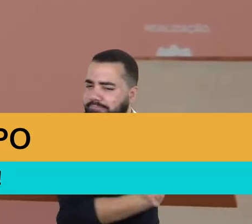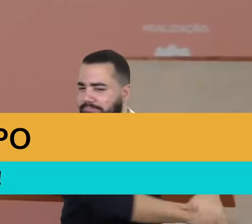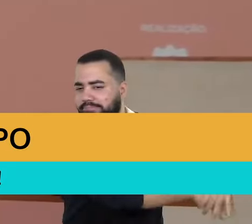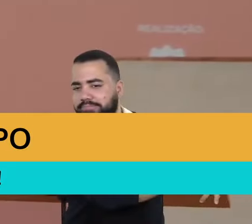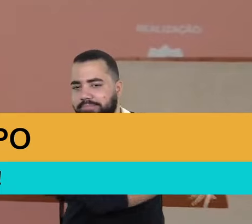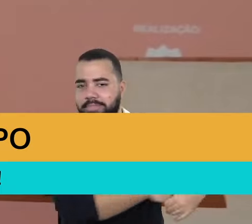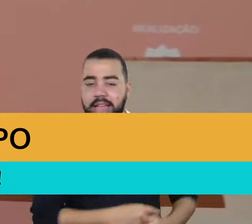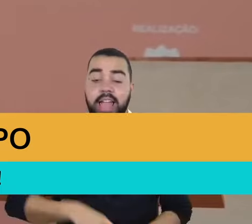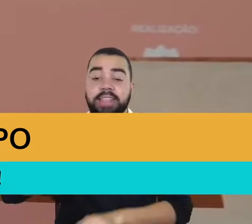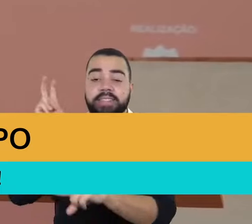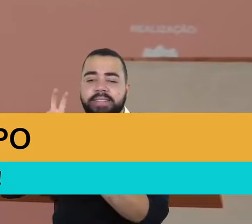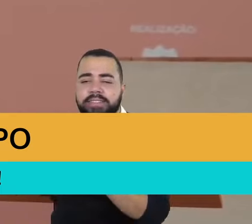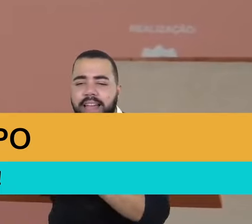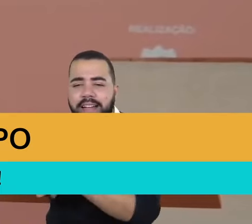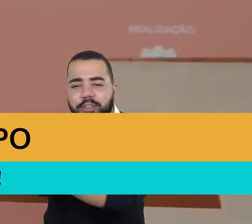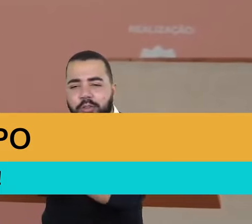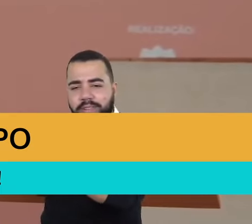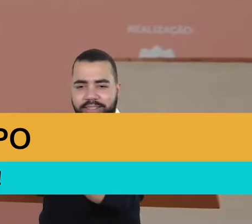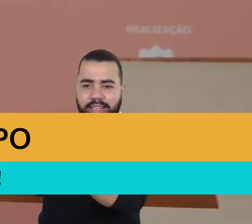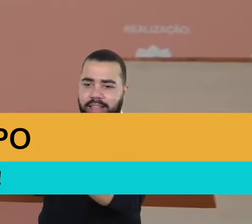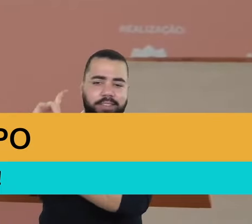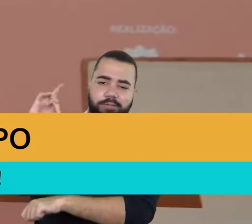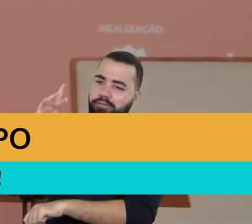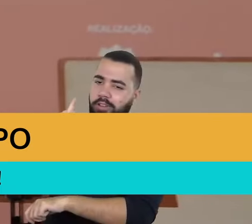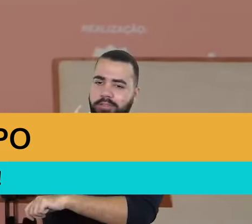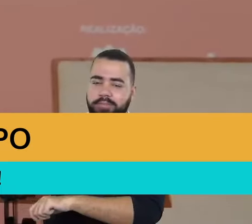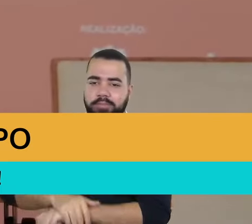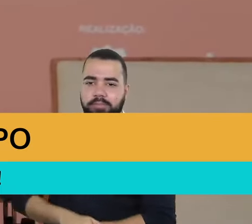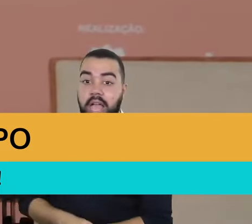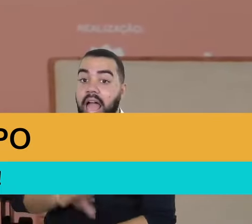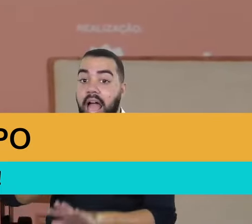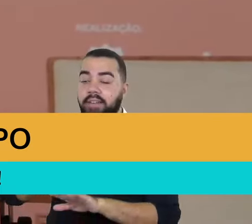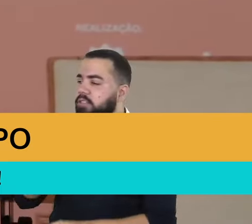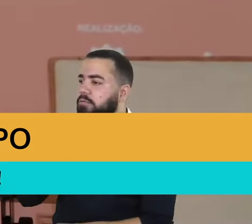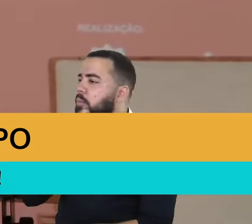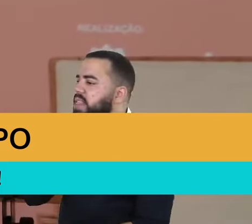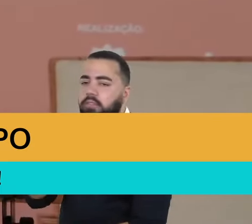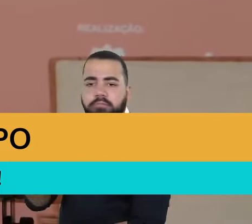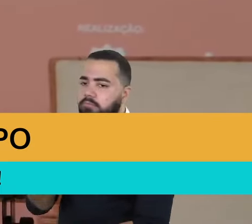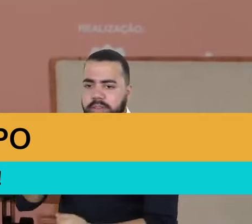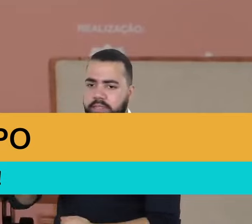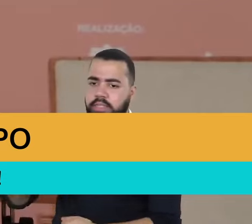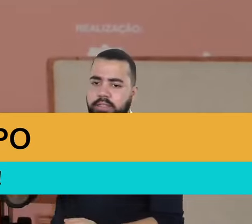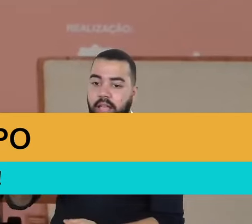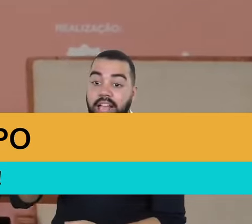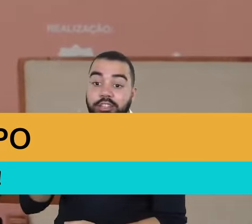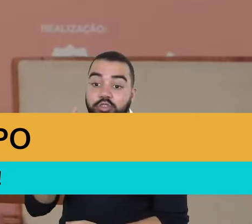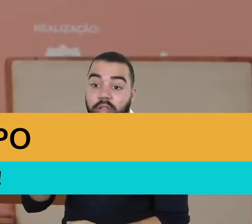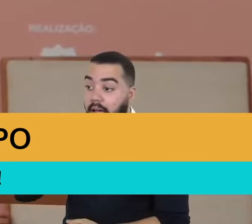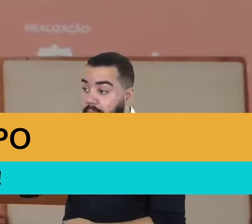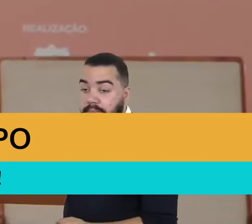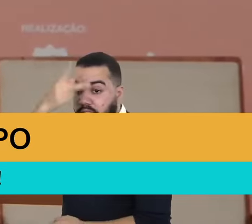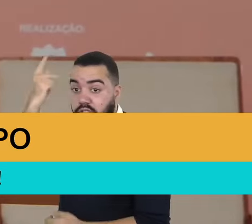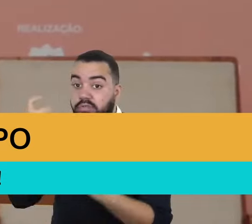ouvir a pessoa. Gente, nem todo mundo que está conversando com você quer sua opinião. Às vezes ela só quer desabafar.